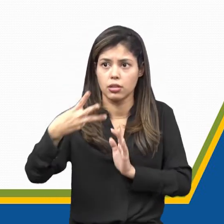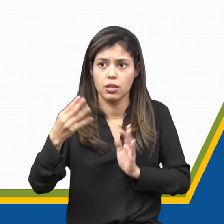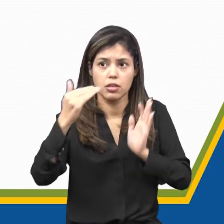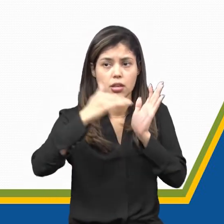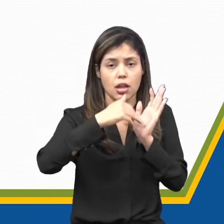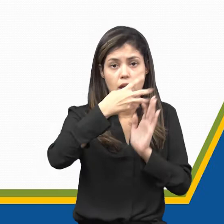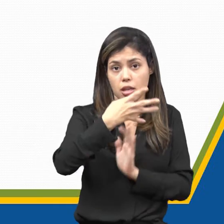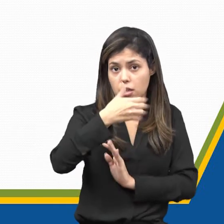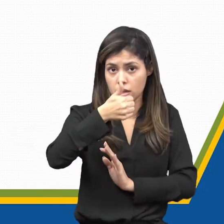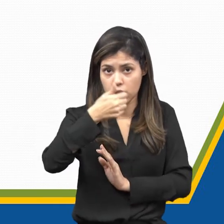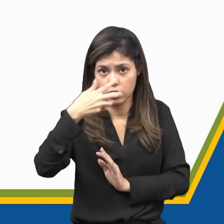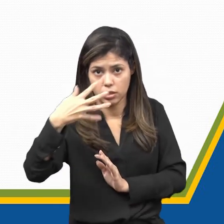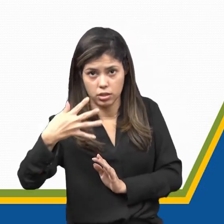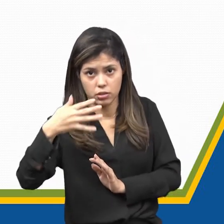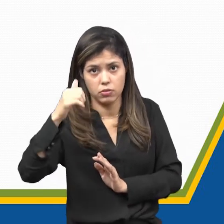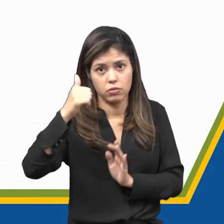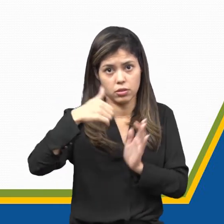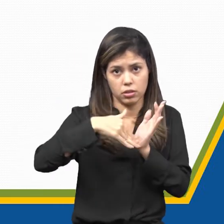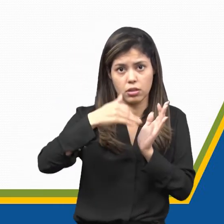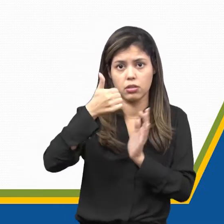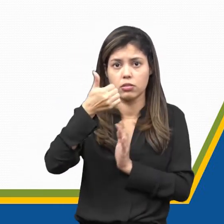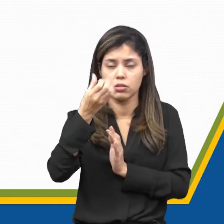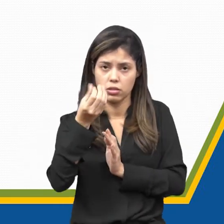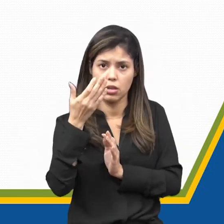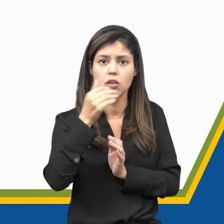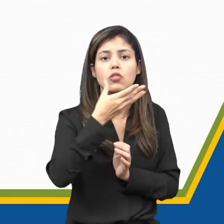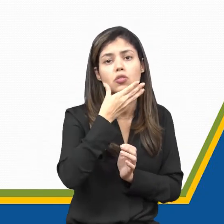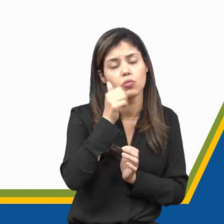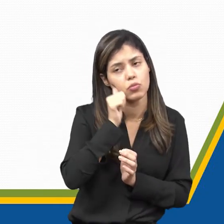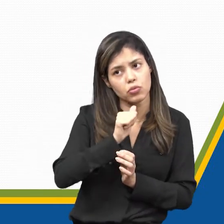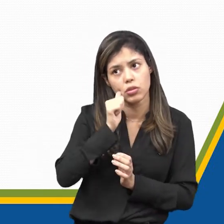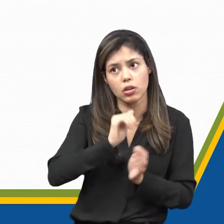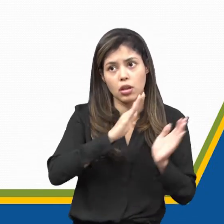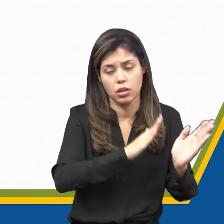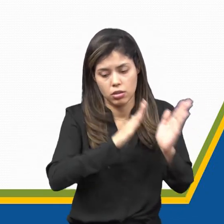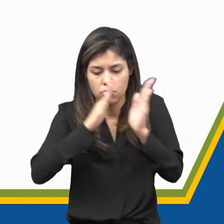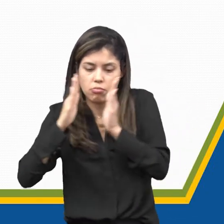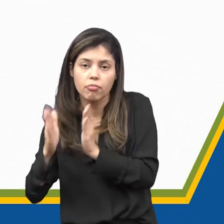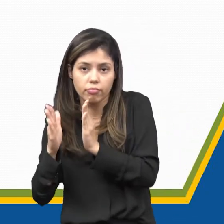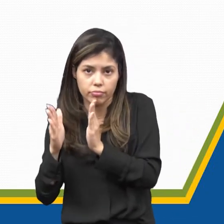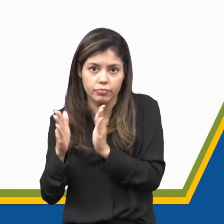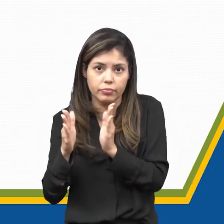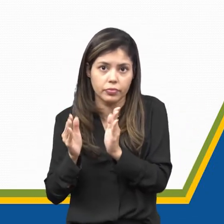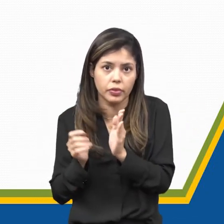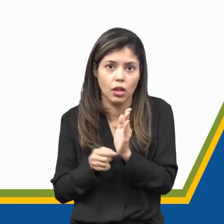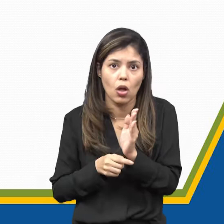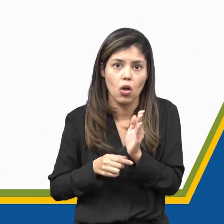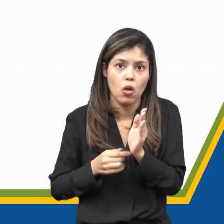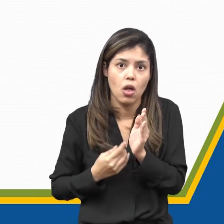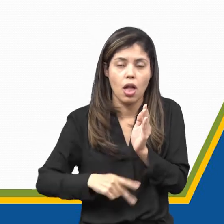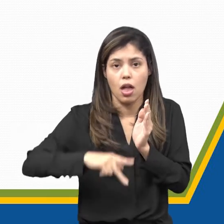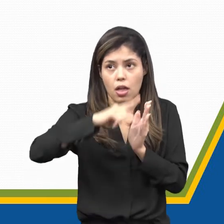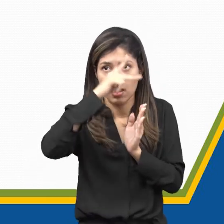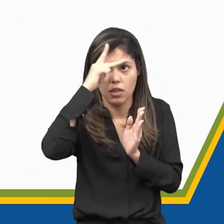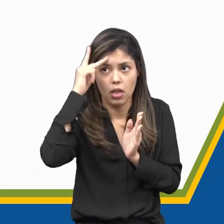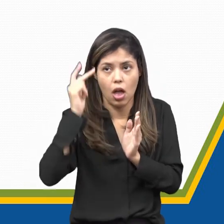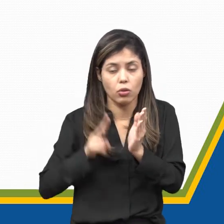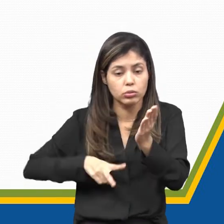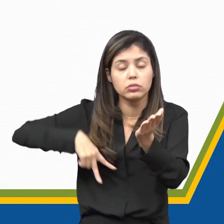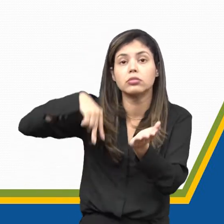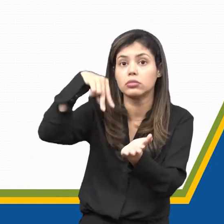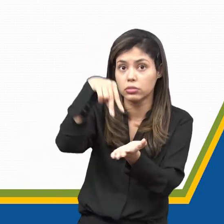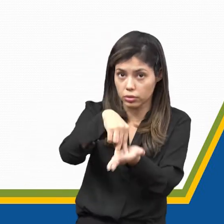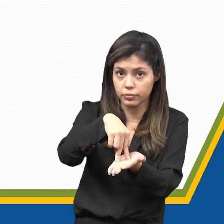13 e assim por diante, 14 a 16 feminino. Do lado, na tabela já mostra o tamanho, o salto que